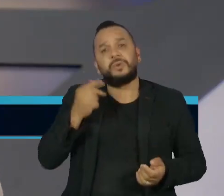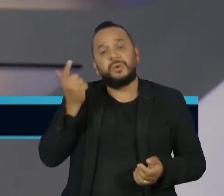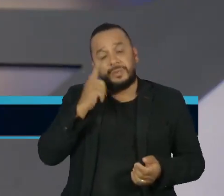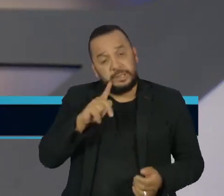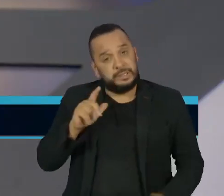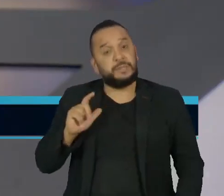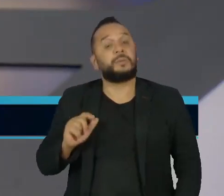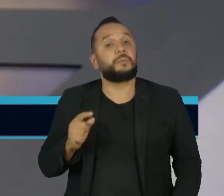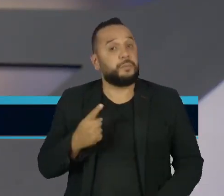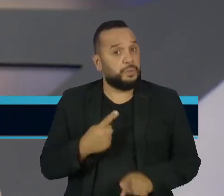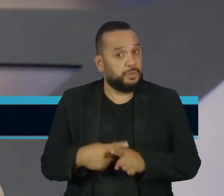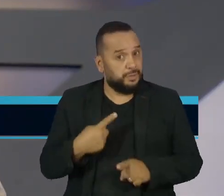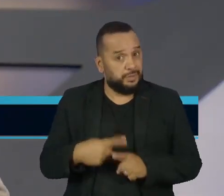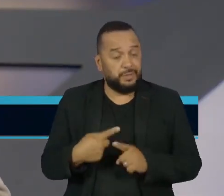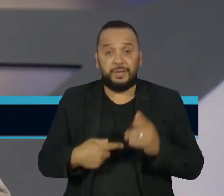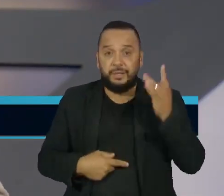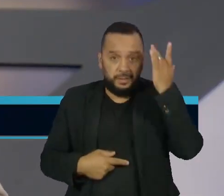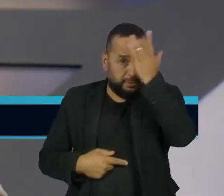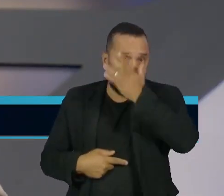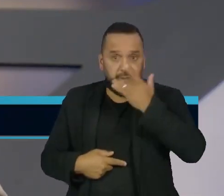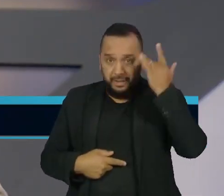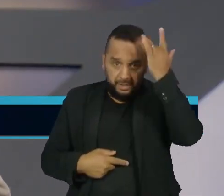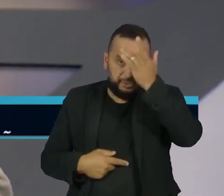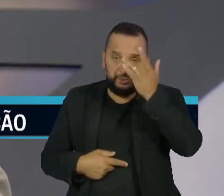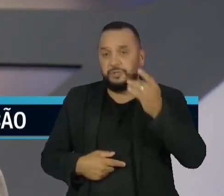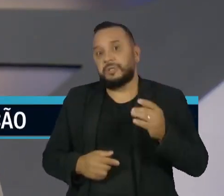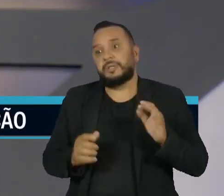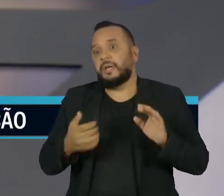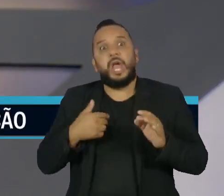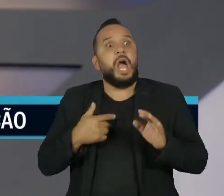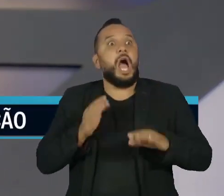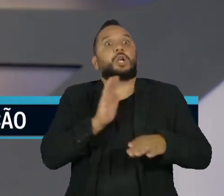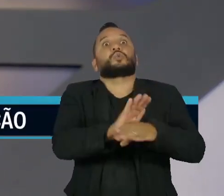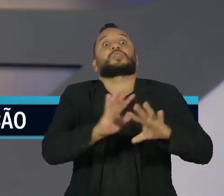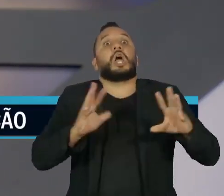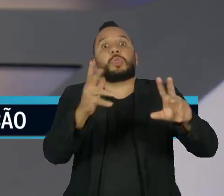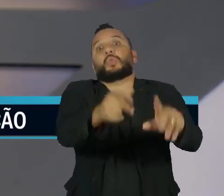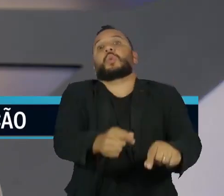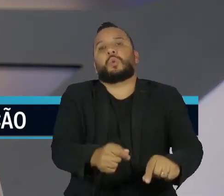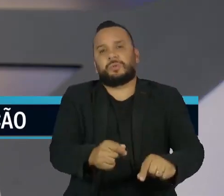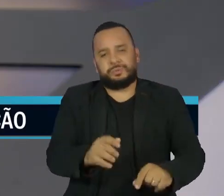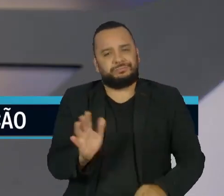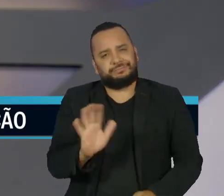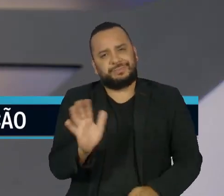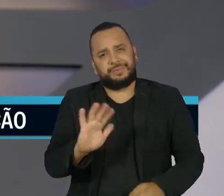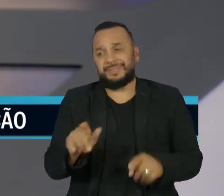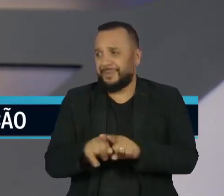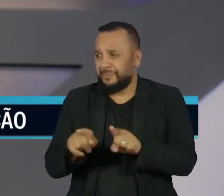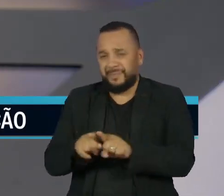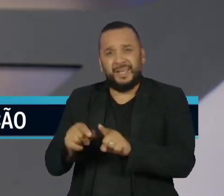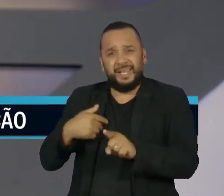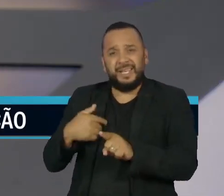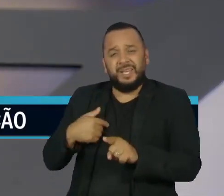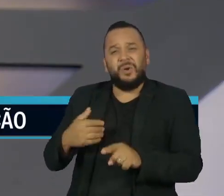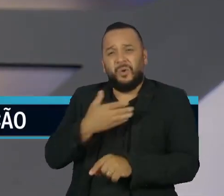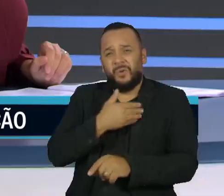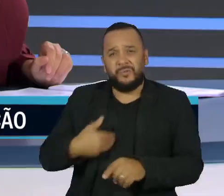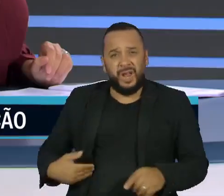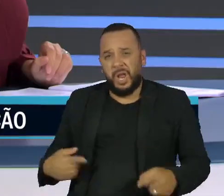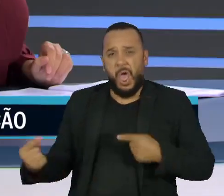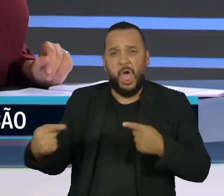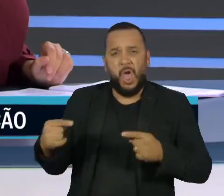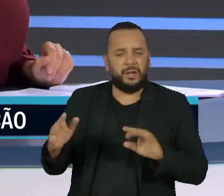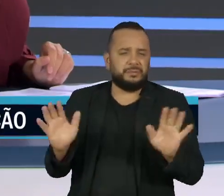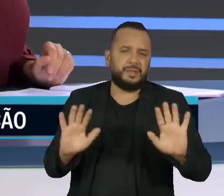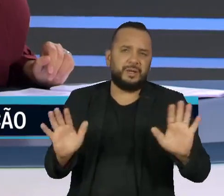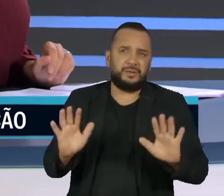em articulação aí que é nem agradar todos e não desagradar também o governo. E eu acho que vai sair uma saída boa. E compensa